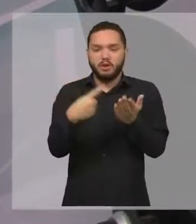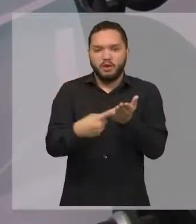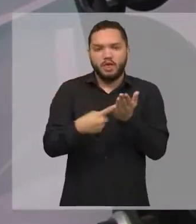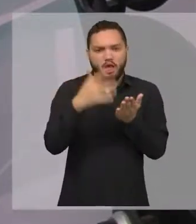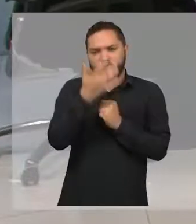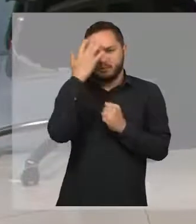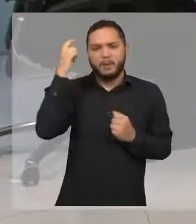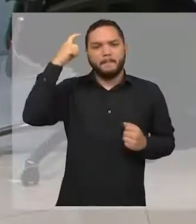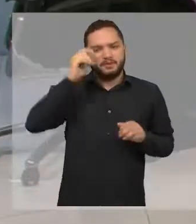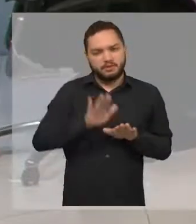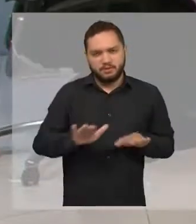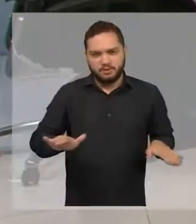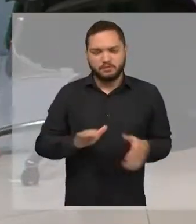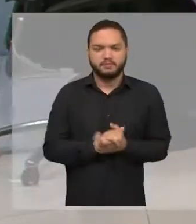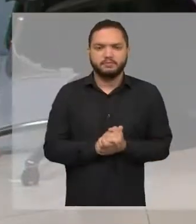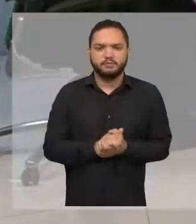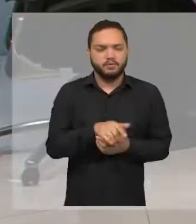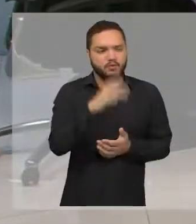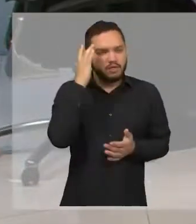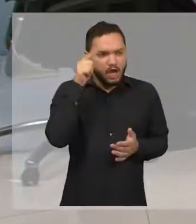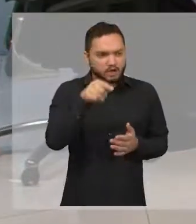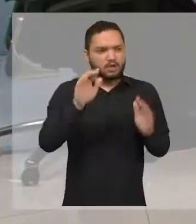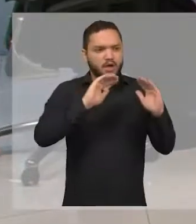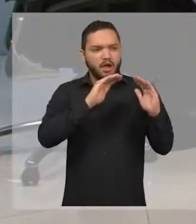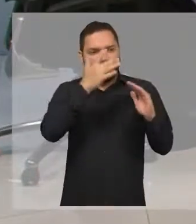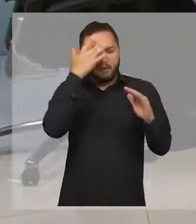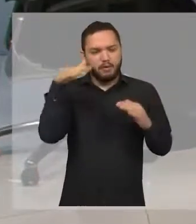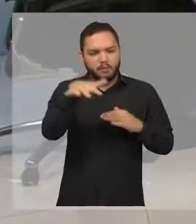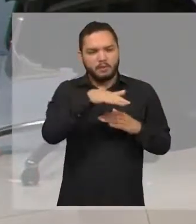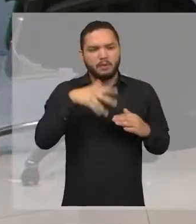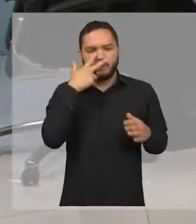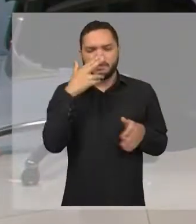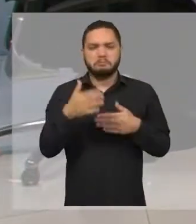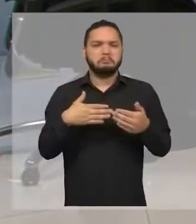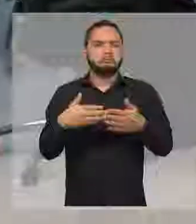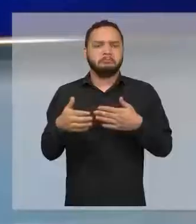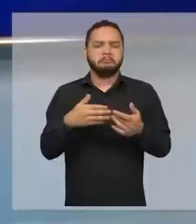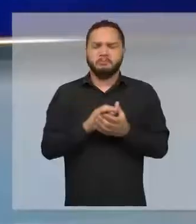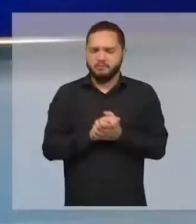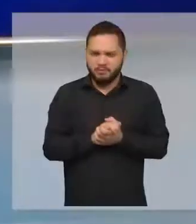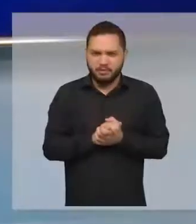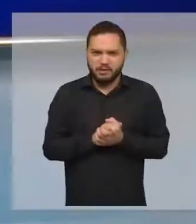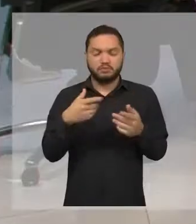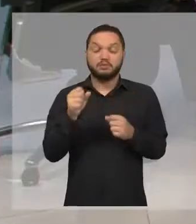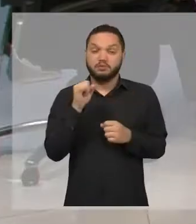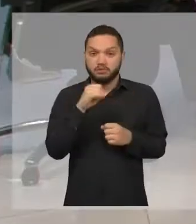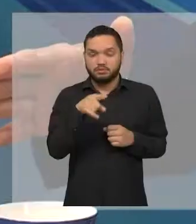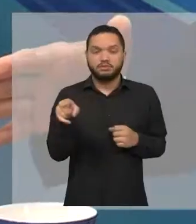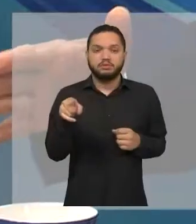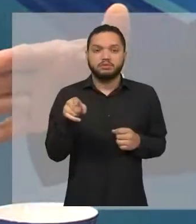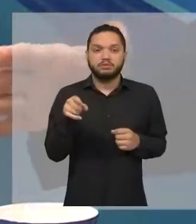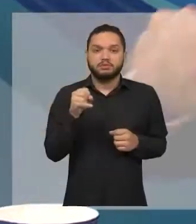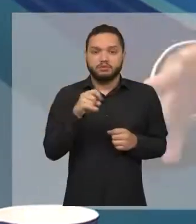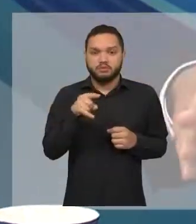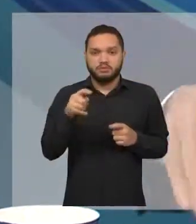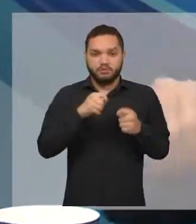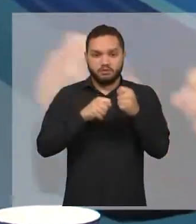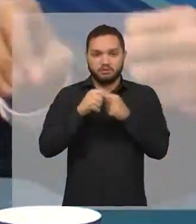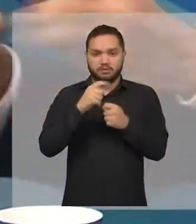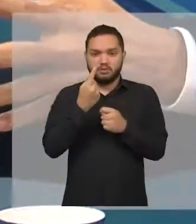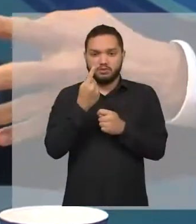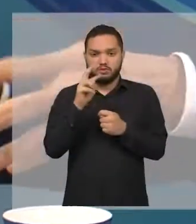ela precede, ou melhor, ela é posterior à posição do próprio presidente da República quando,